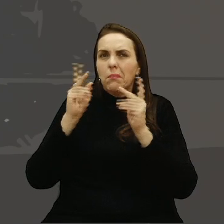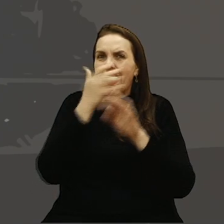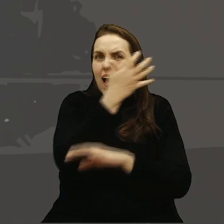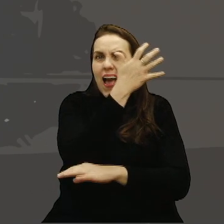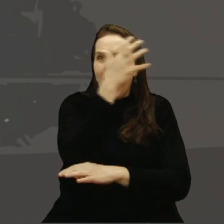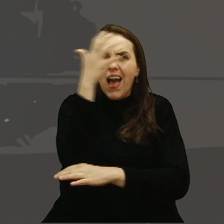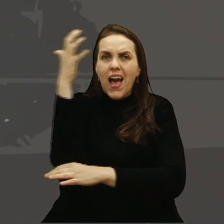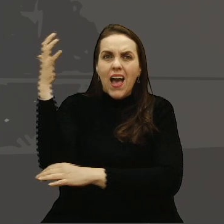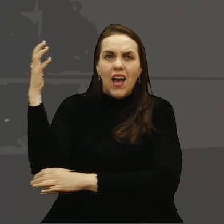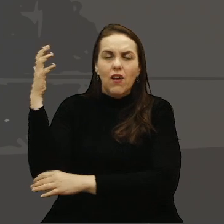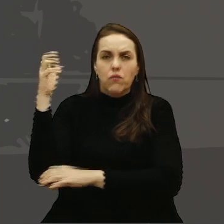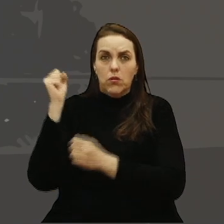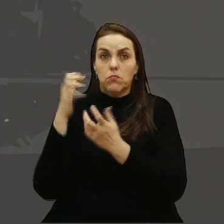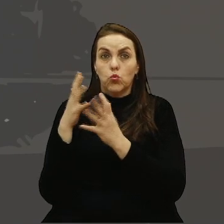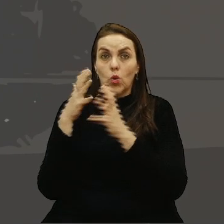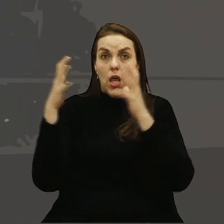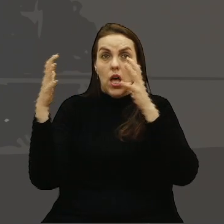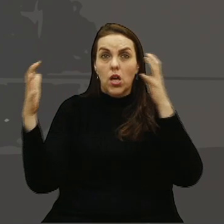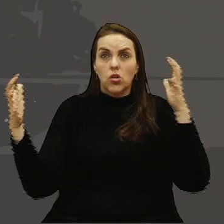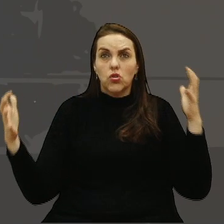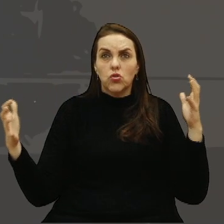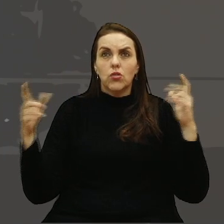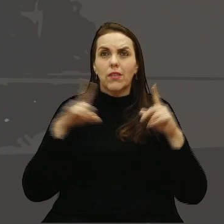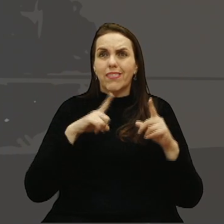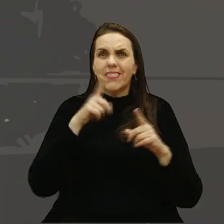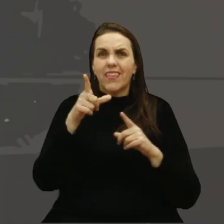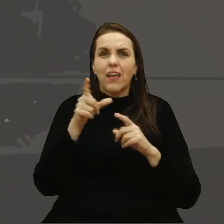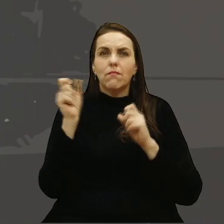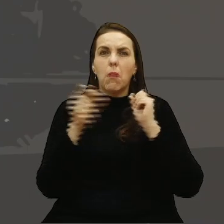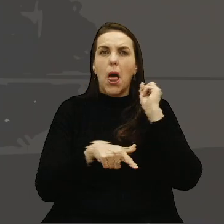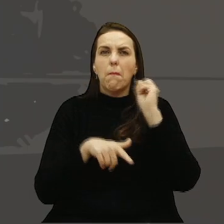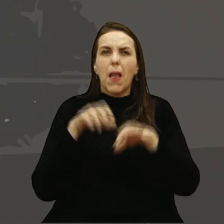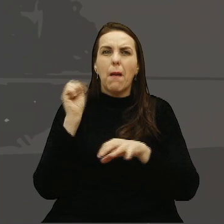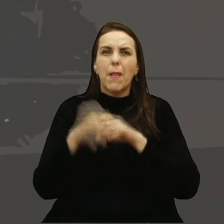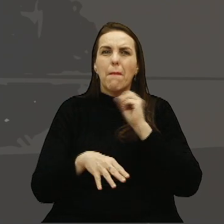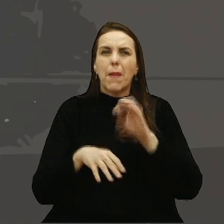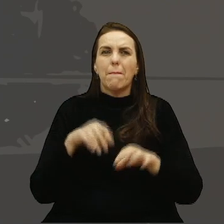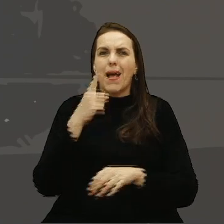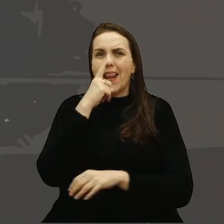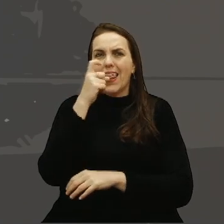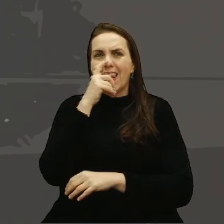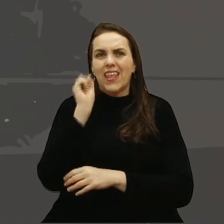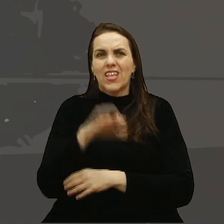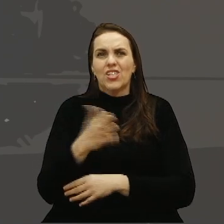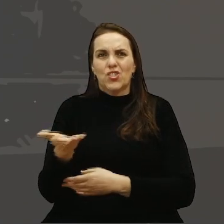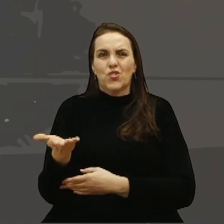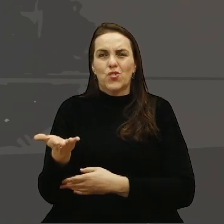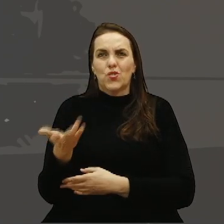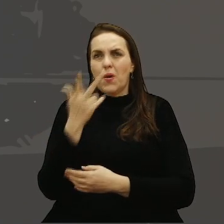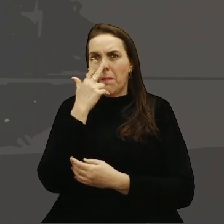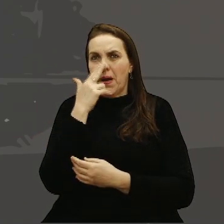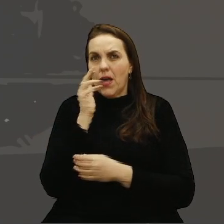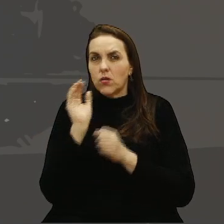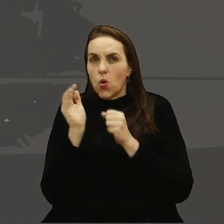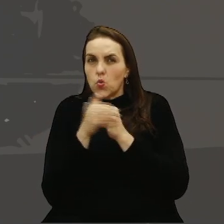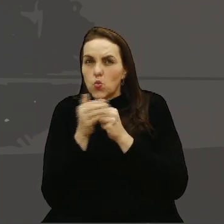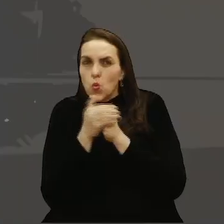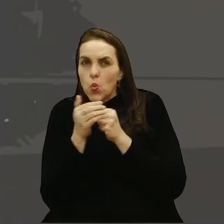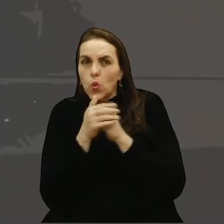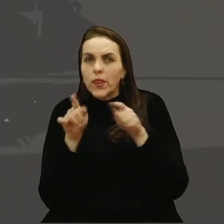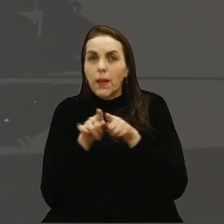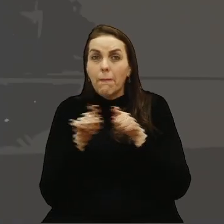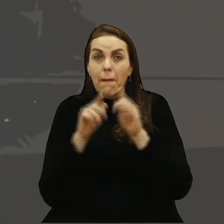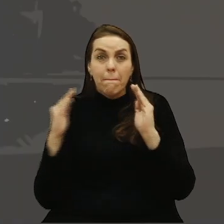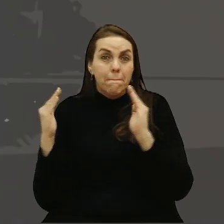árvores, enfim, volumosas, acaba que origina isso aí, ó, que os colegas estão vendo. O pessoal acaba fazendo uma espécie de tocaia, né,